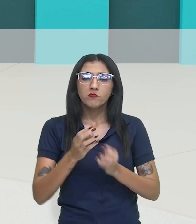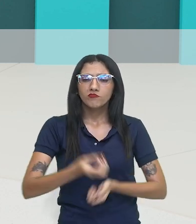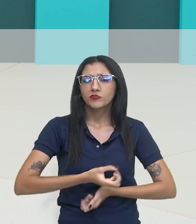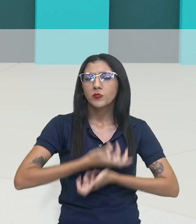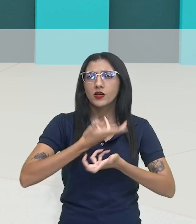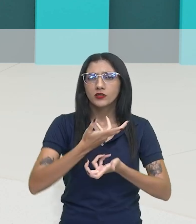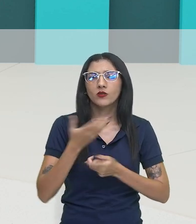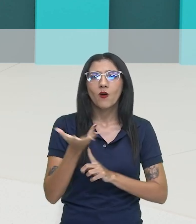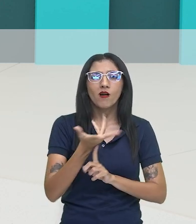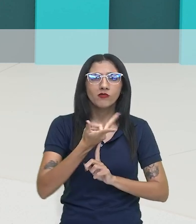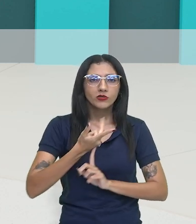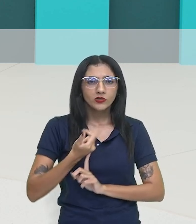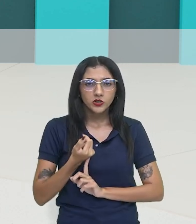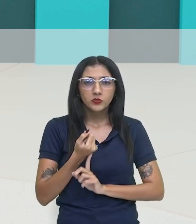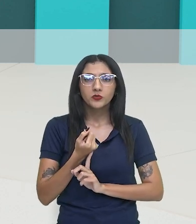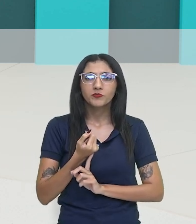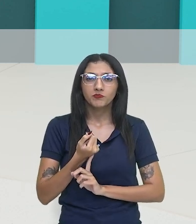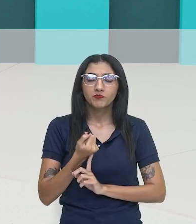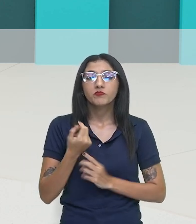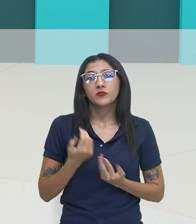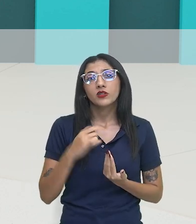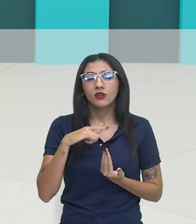artísticas que vão fazer